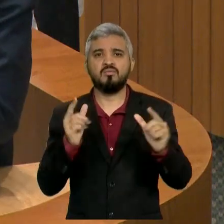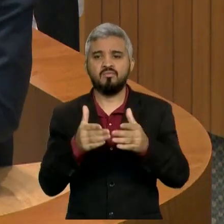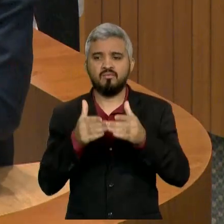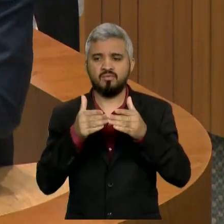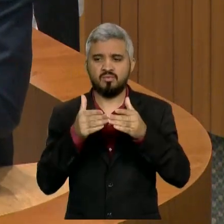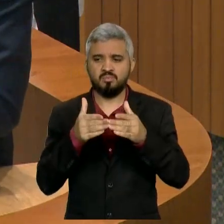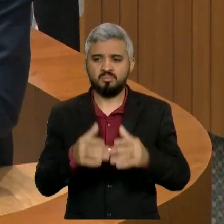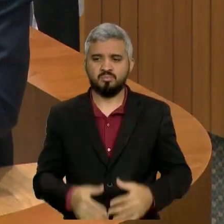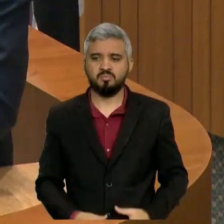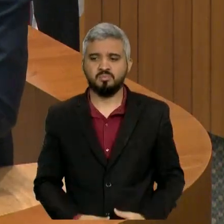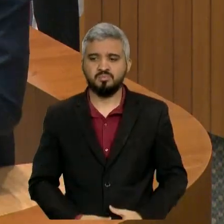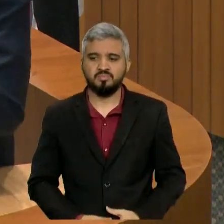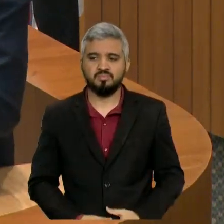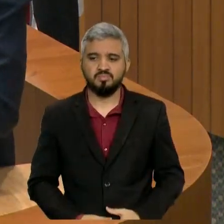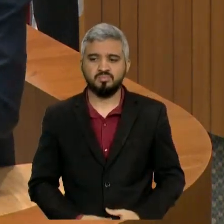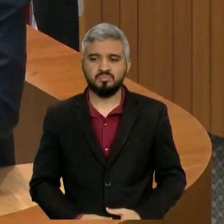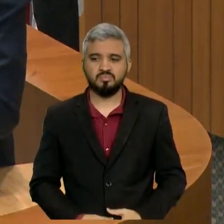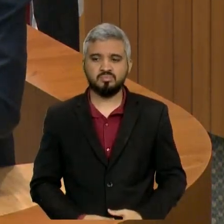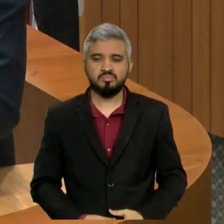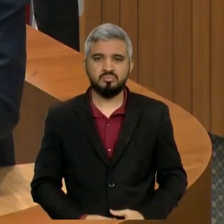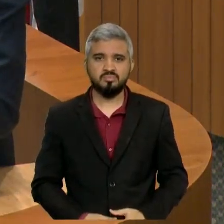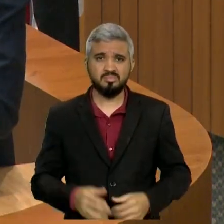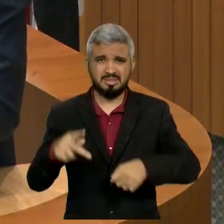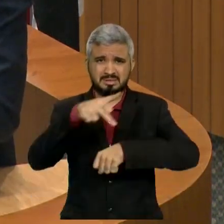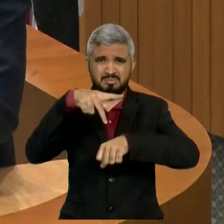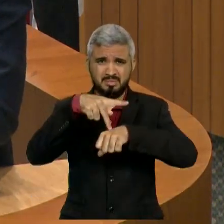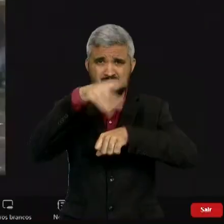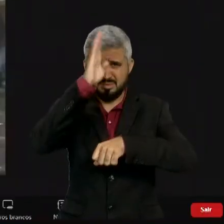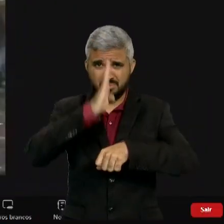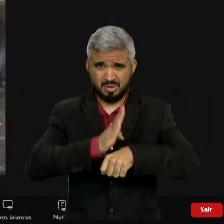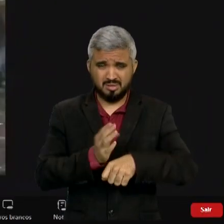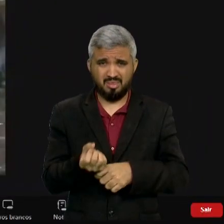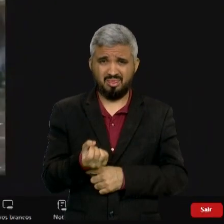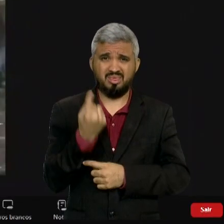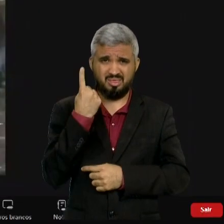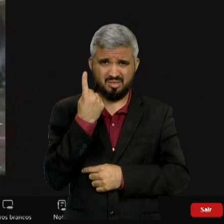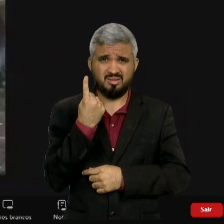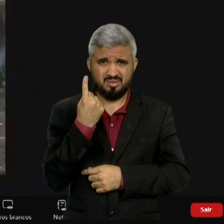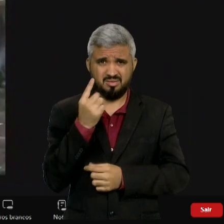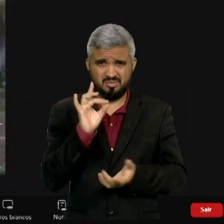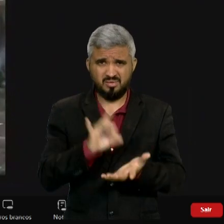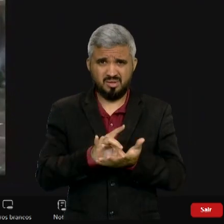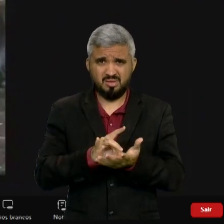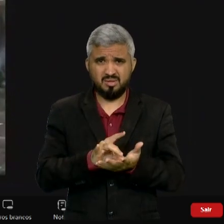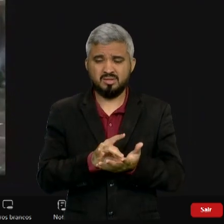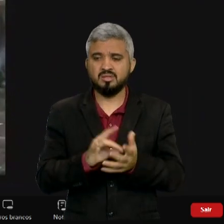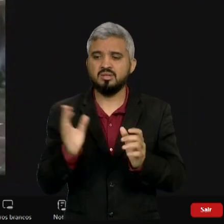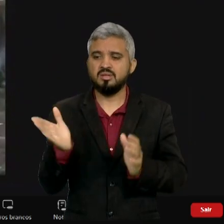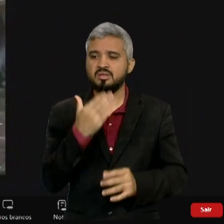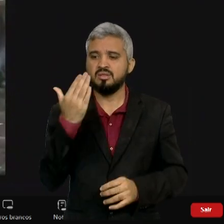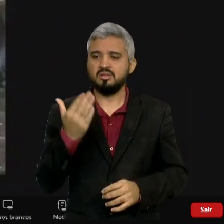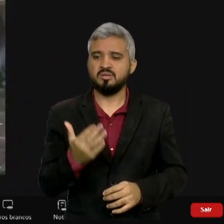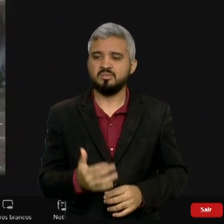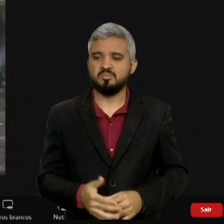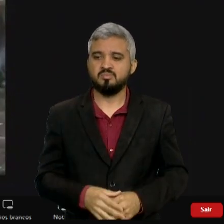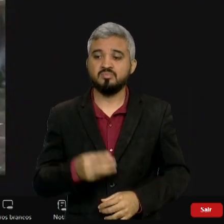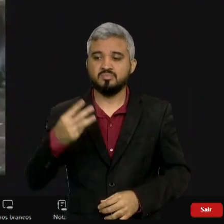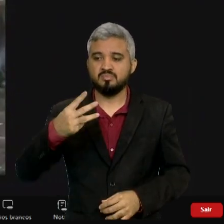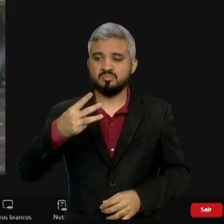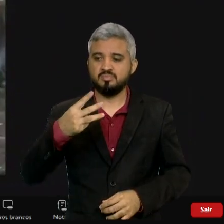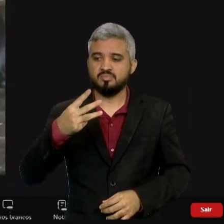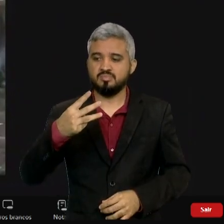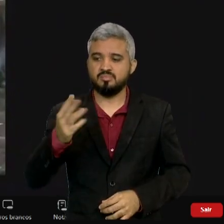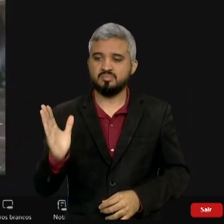foto. País esquisito. Cadê, gente? Mais uma. Aquela terceira.